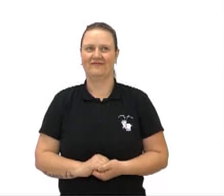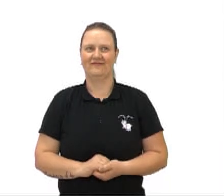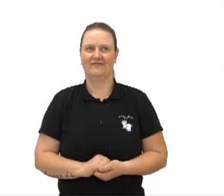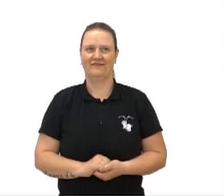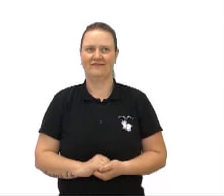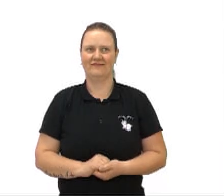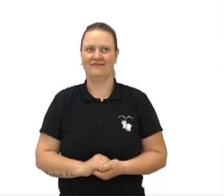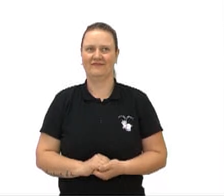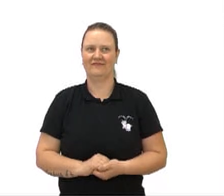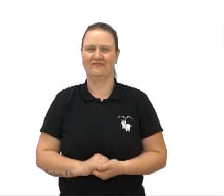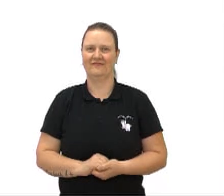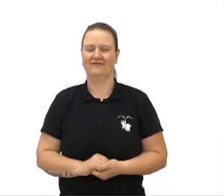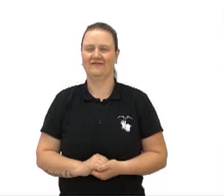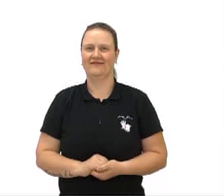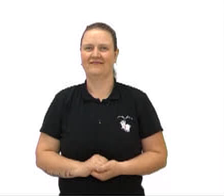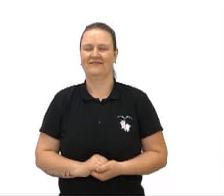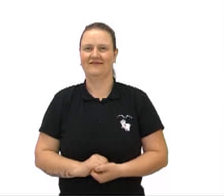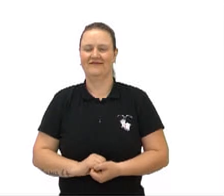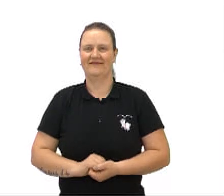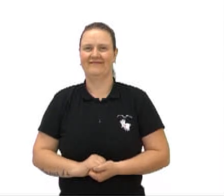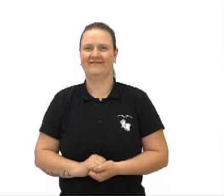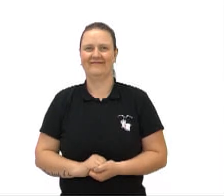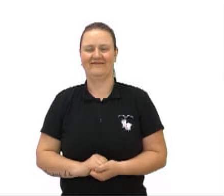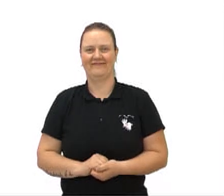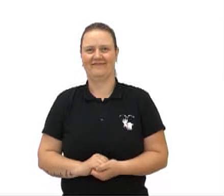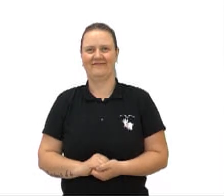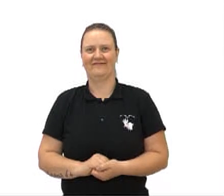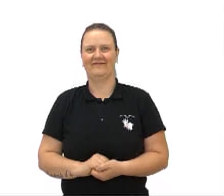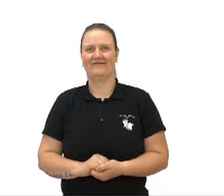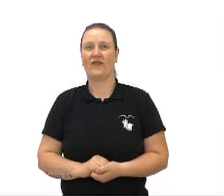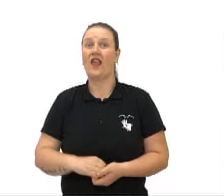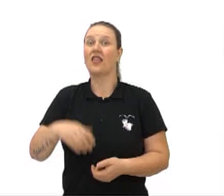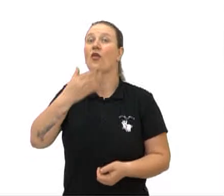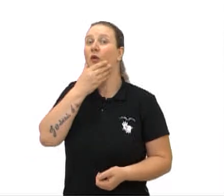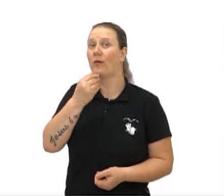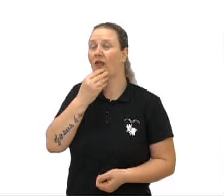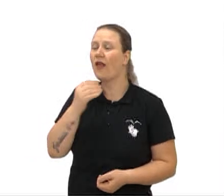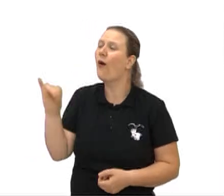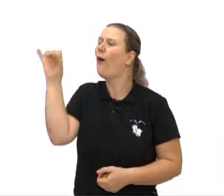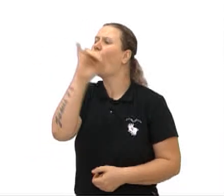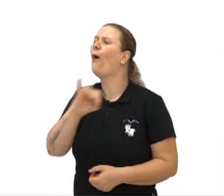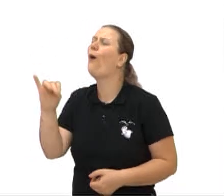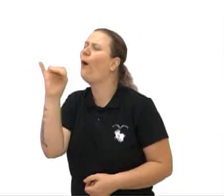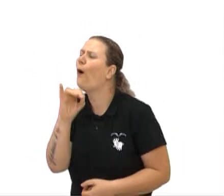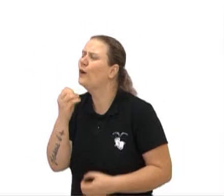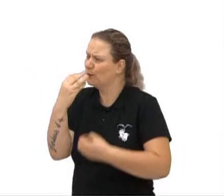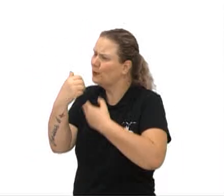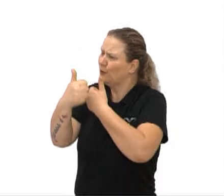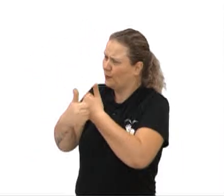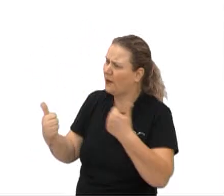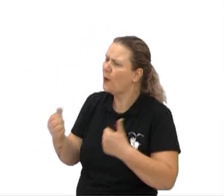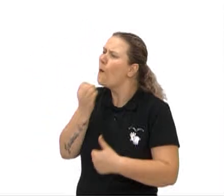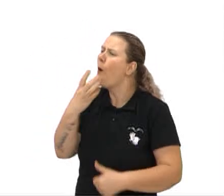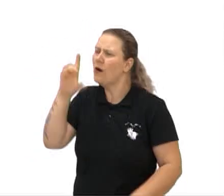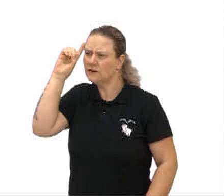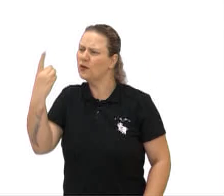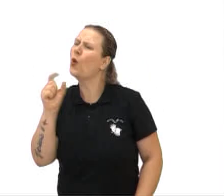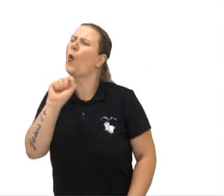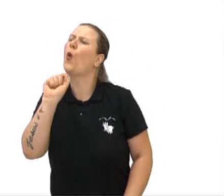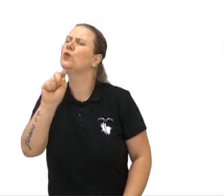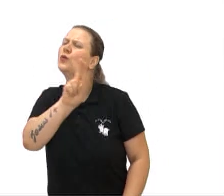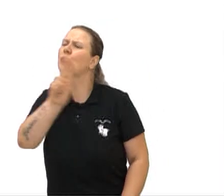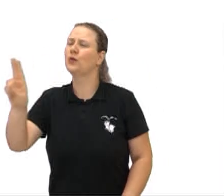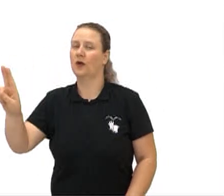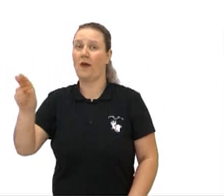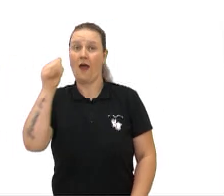de clase. Mira, allá viene Laura. Então, Pedro, diz, olá, bom dia, como se chama? A